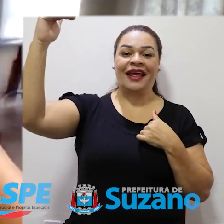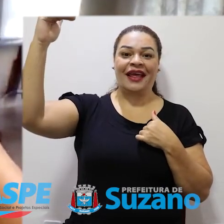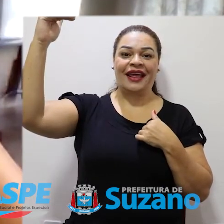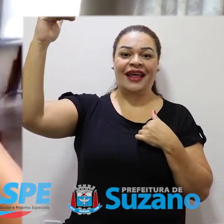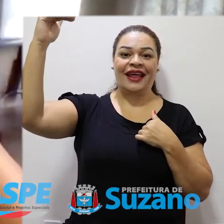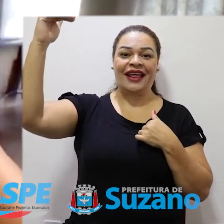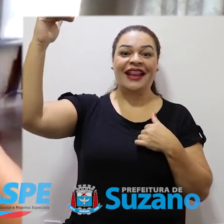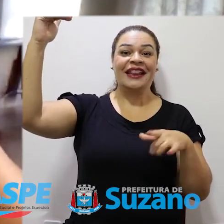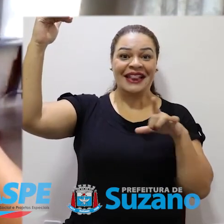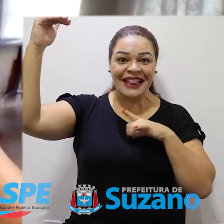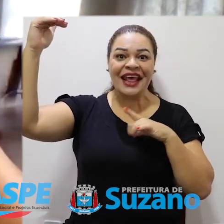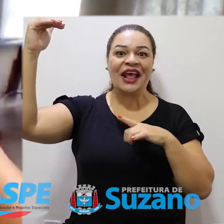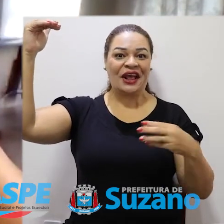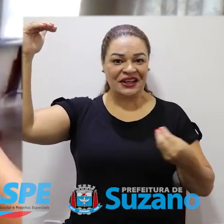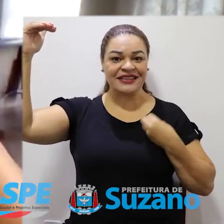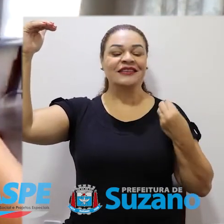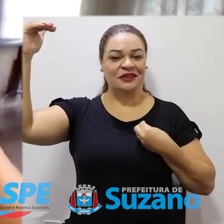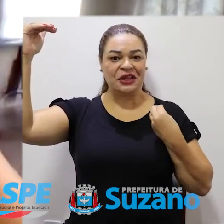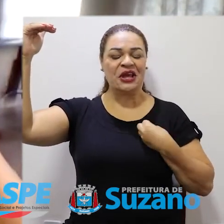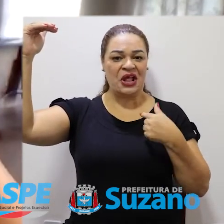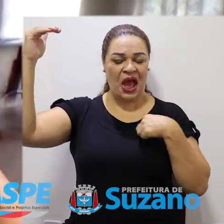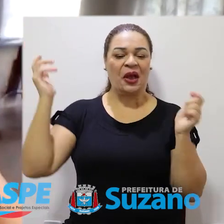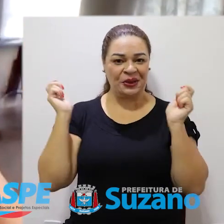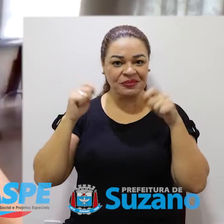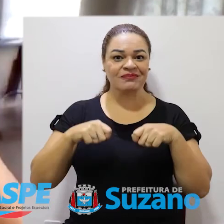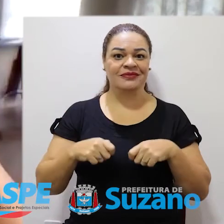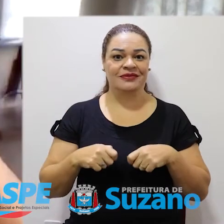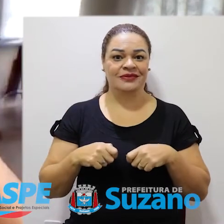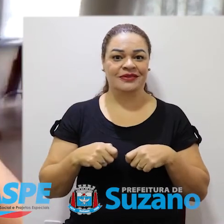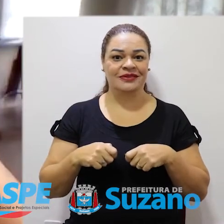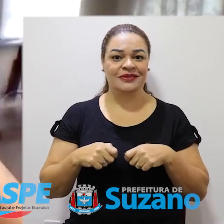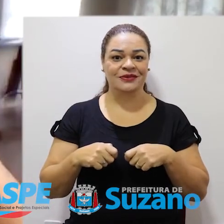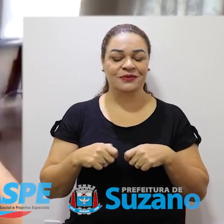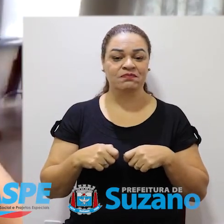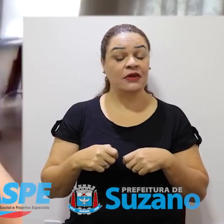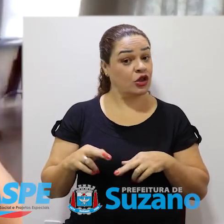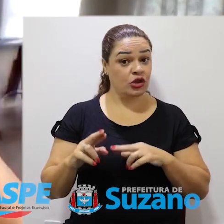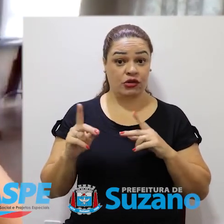Eles têm vida, eu posso ter uma vida. Né? E é diferente, por